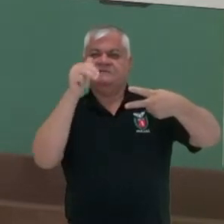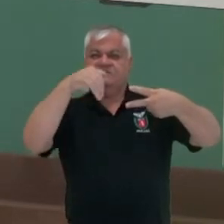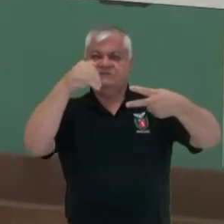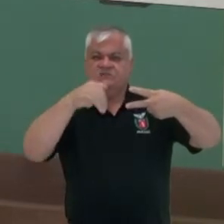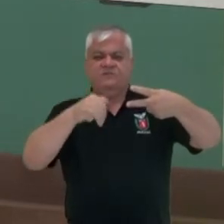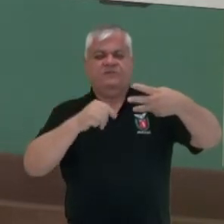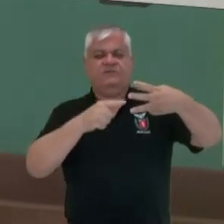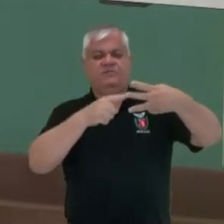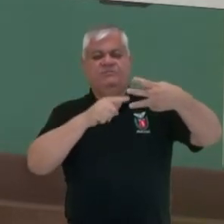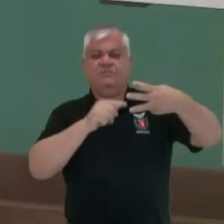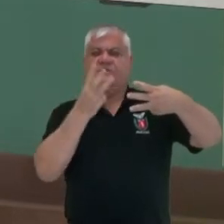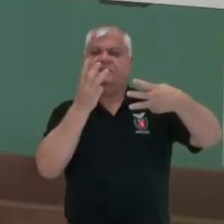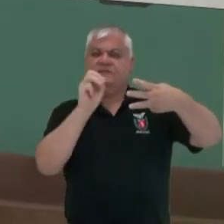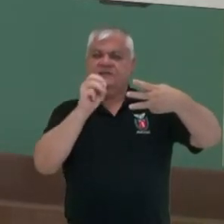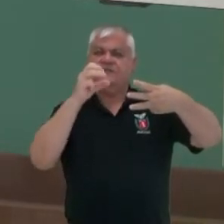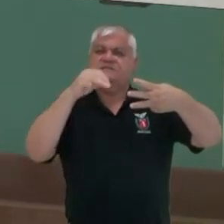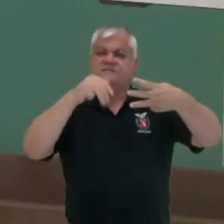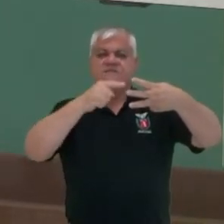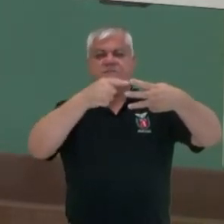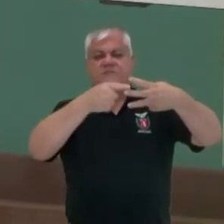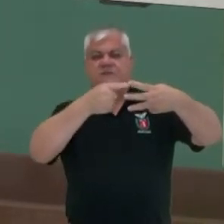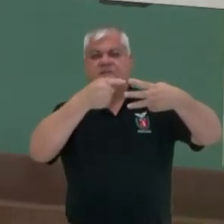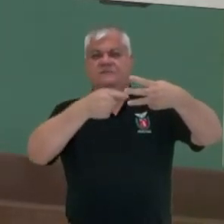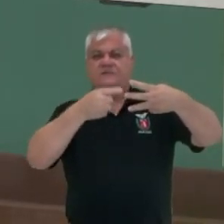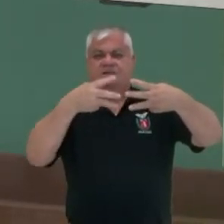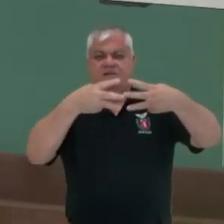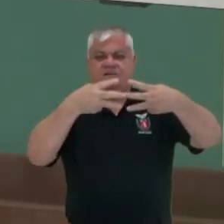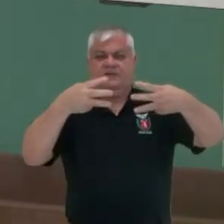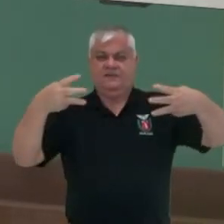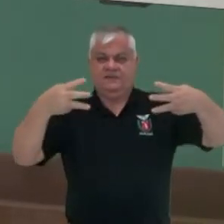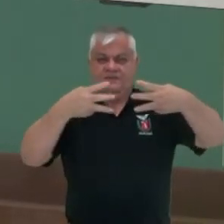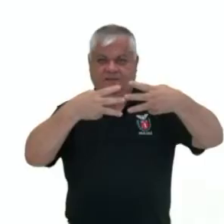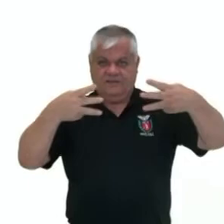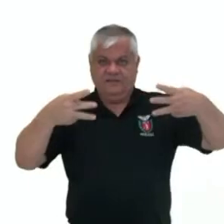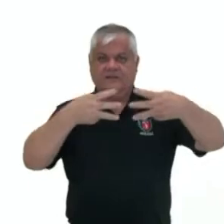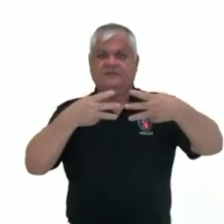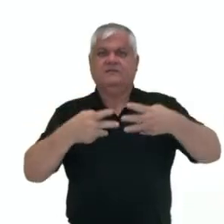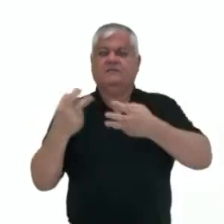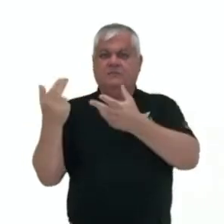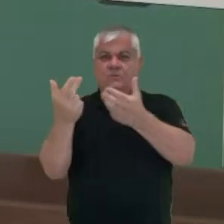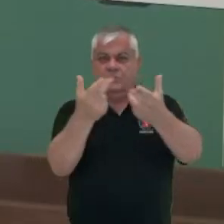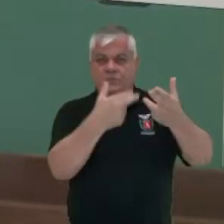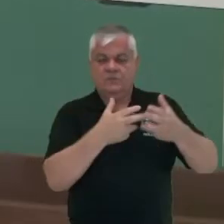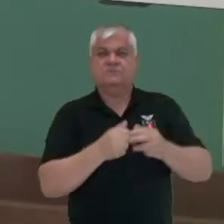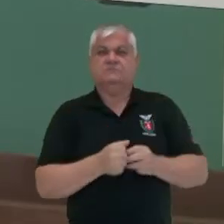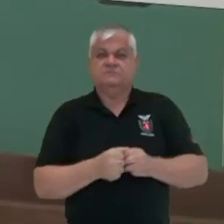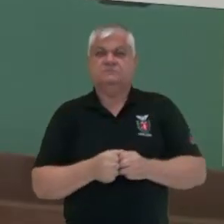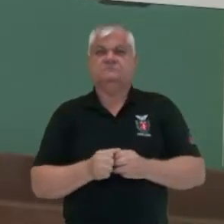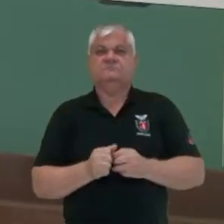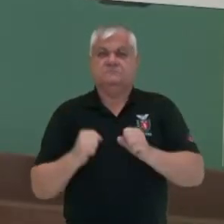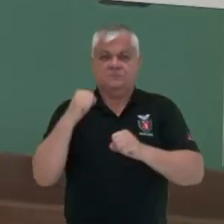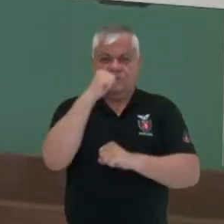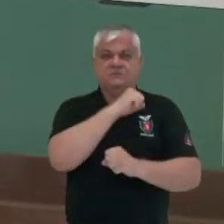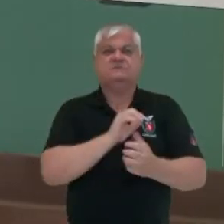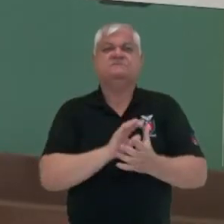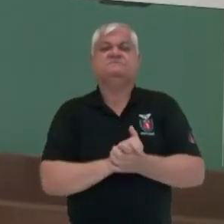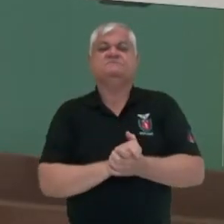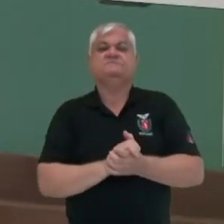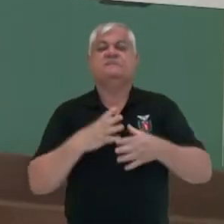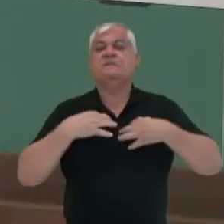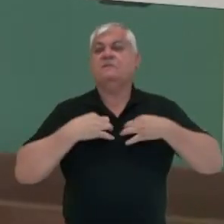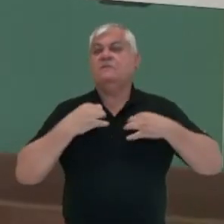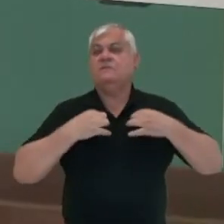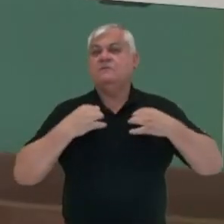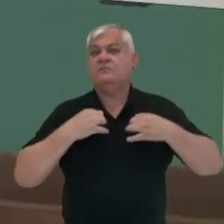outra, 30 centímetros. Então essa é a parte estrutural de um ringue para uma luta de boxe olímpico. As